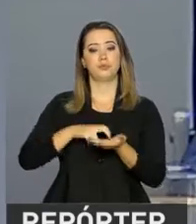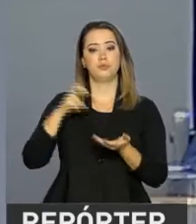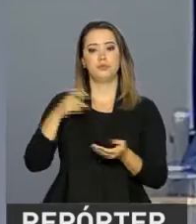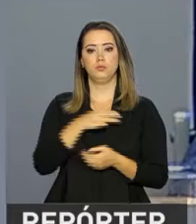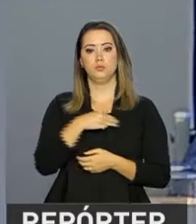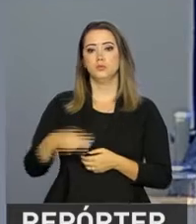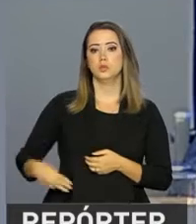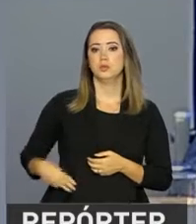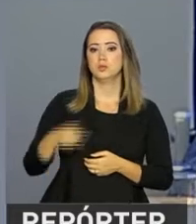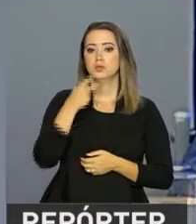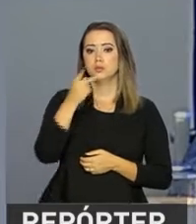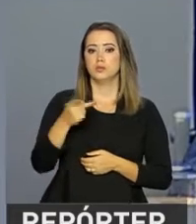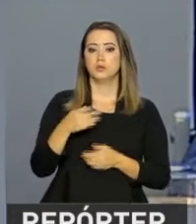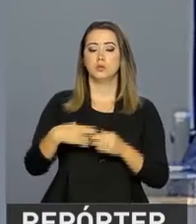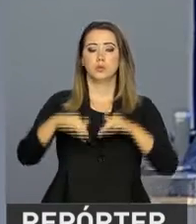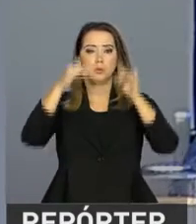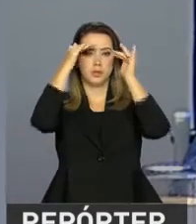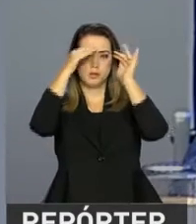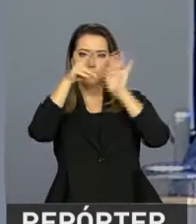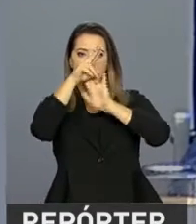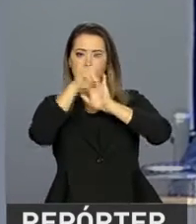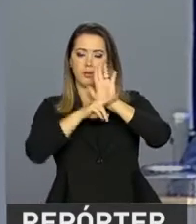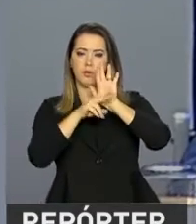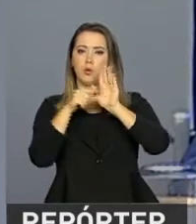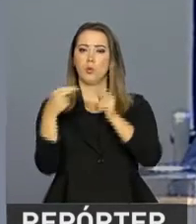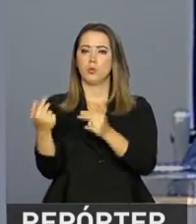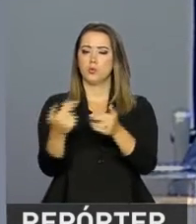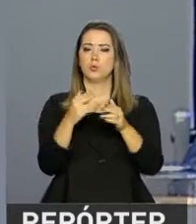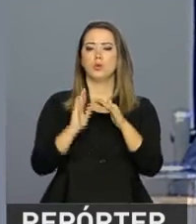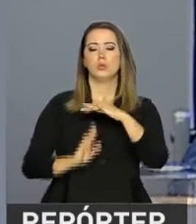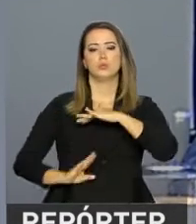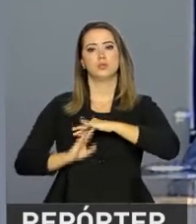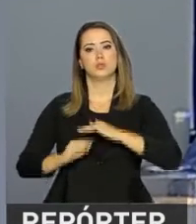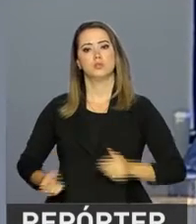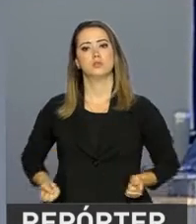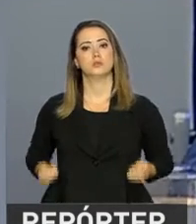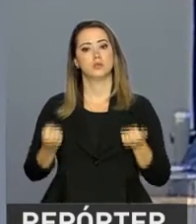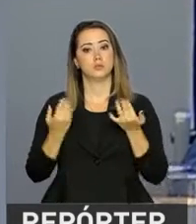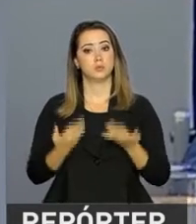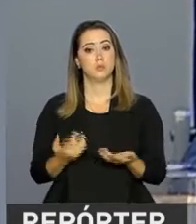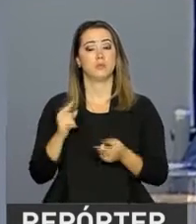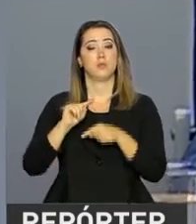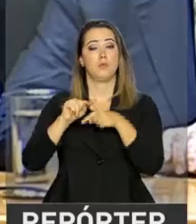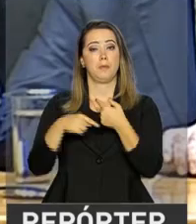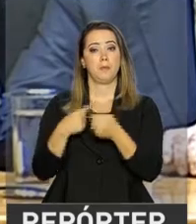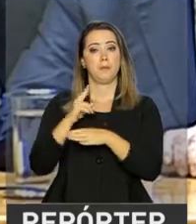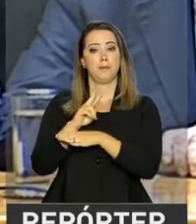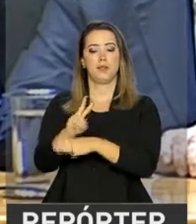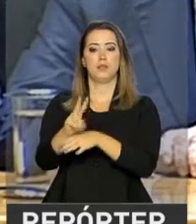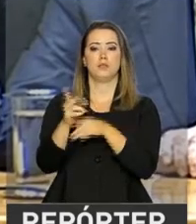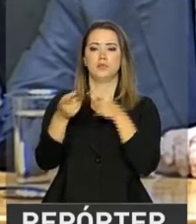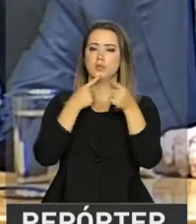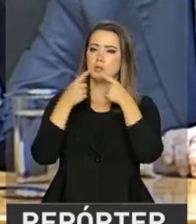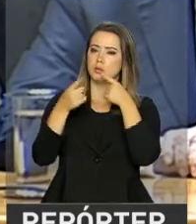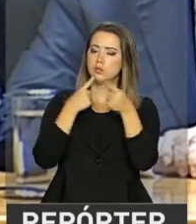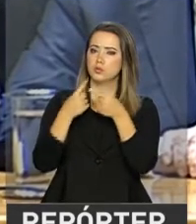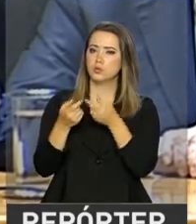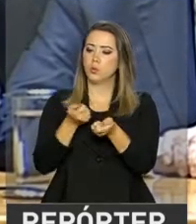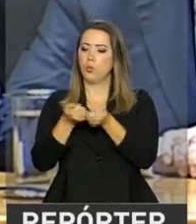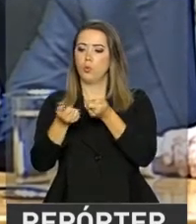disse que a regra será cumprida neste ano assim como o teto dos gastos públicos e defendeu que a discussão sobre